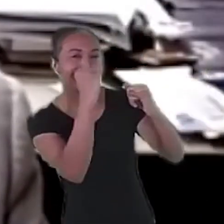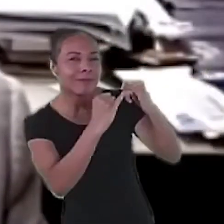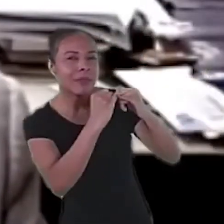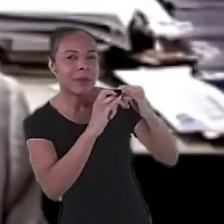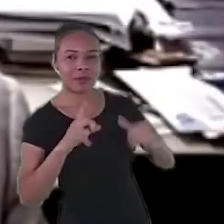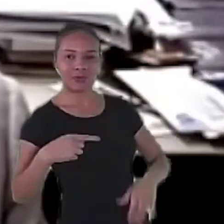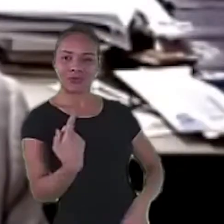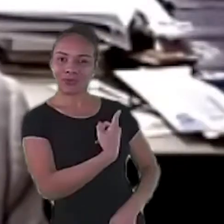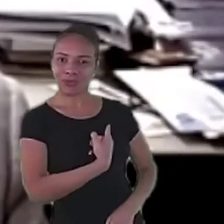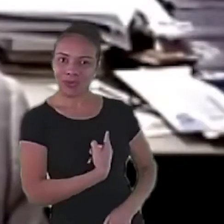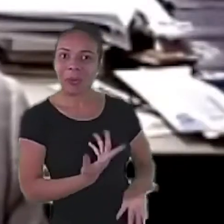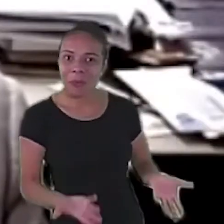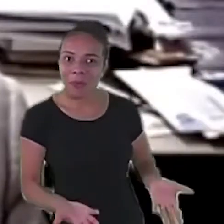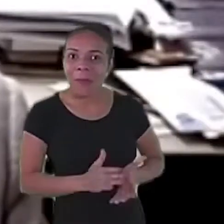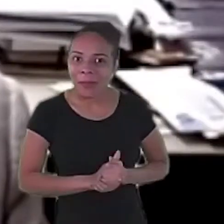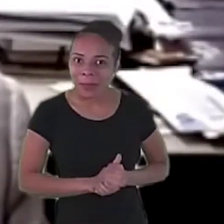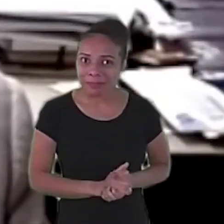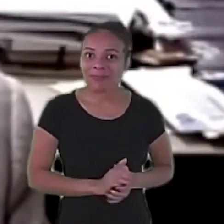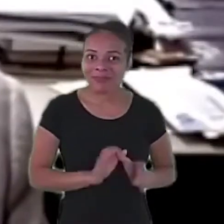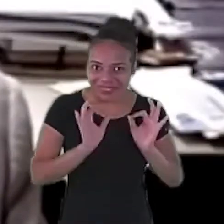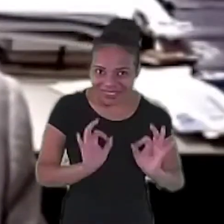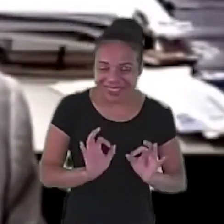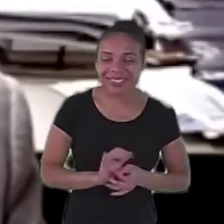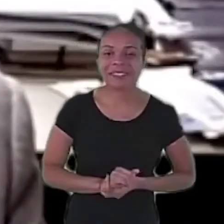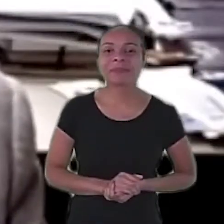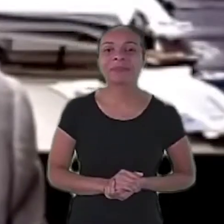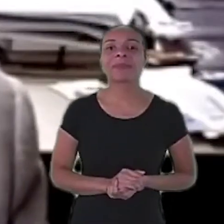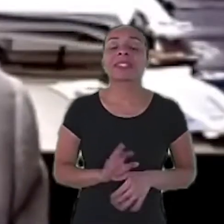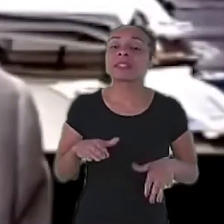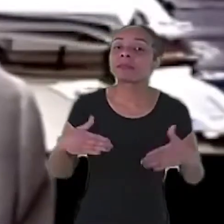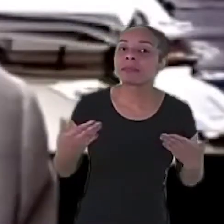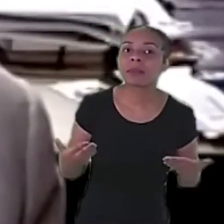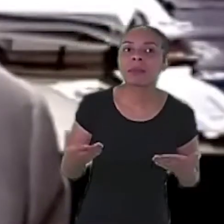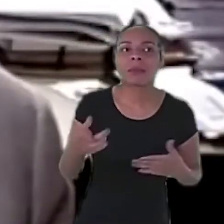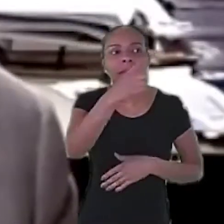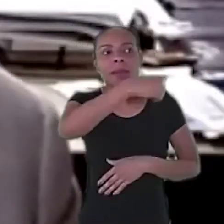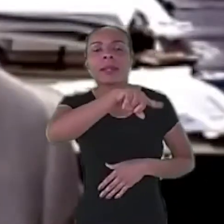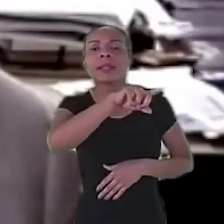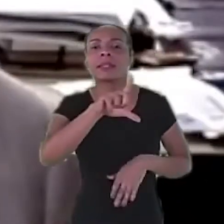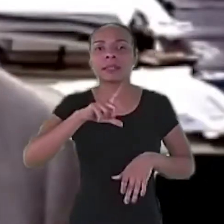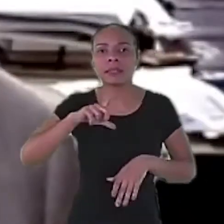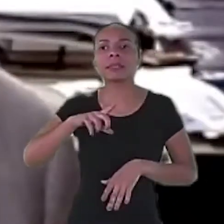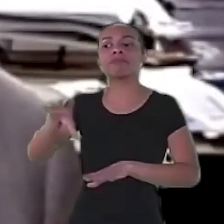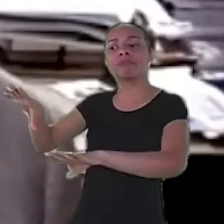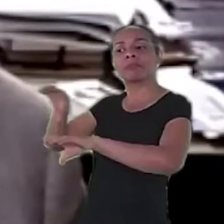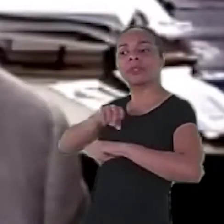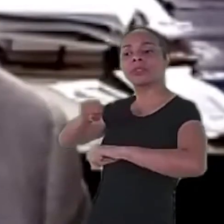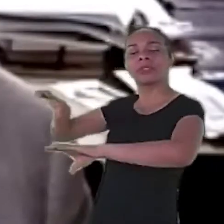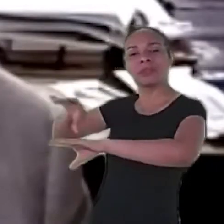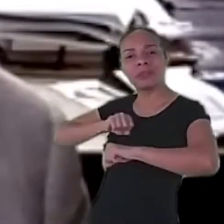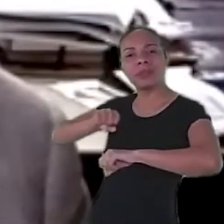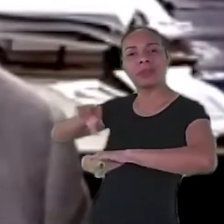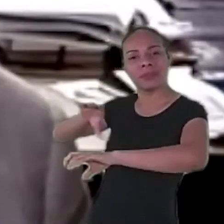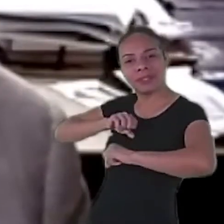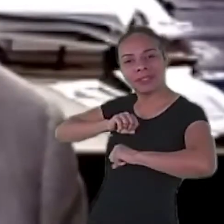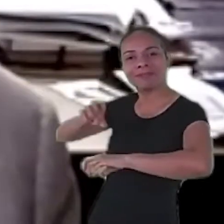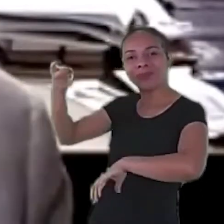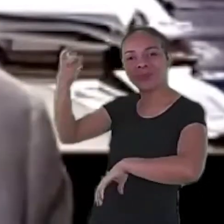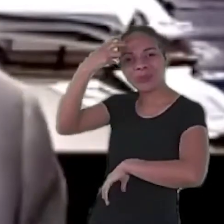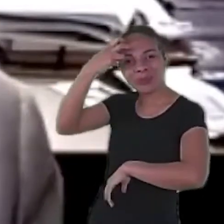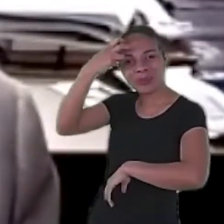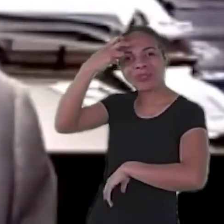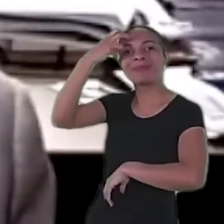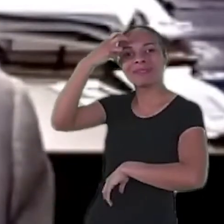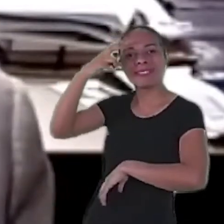do Deng Xiaoping, tá certo? Então, eles estão assimilando os hábitos culturais ocidentais com uma rapidez